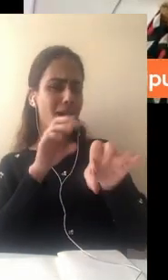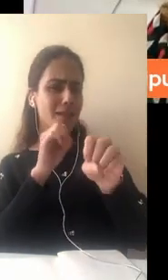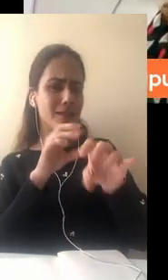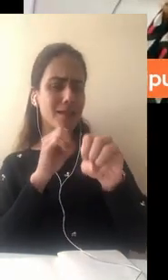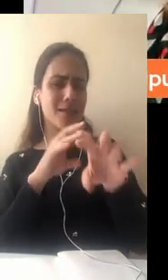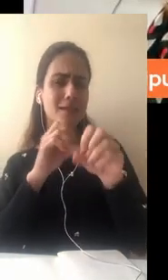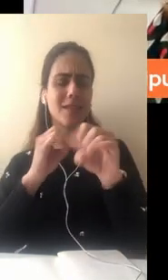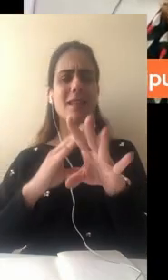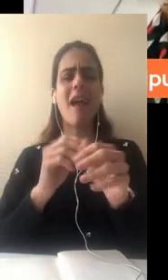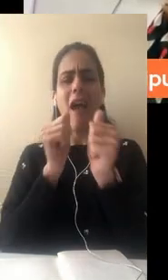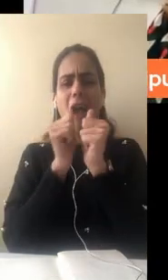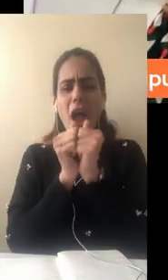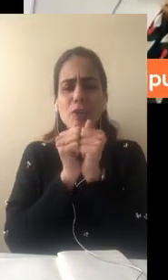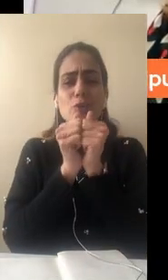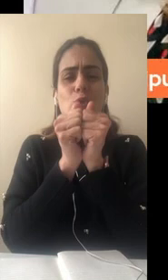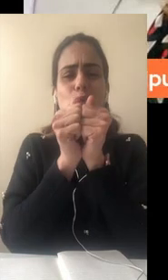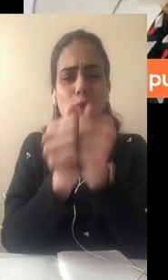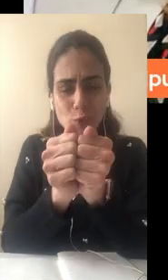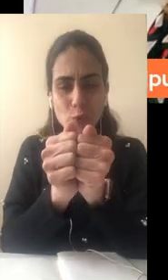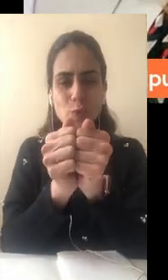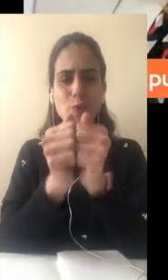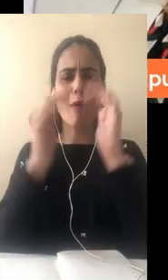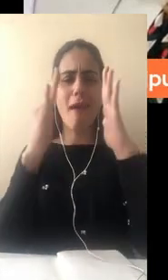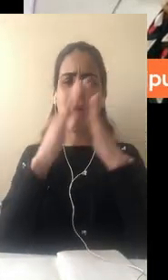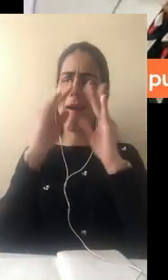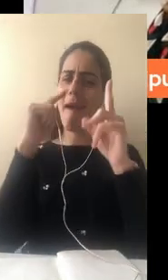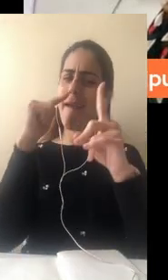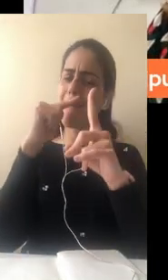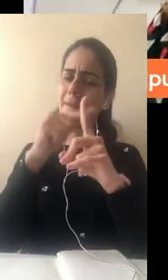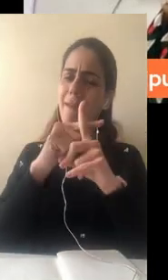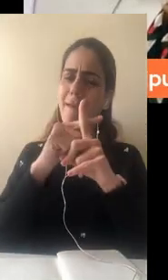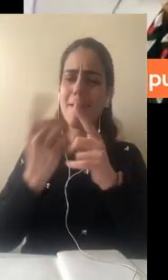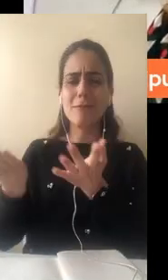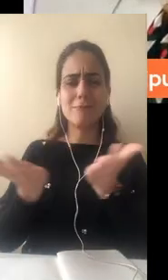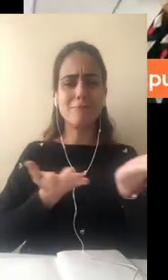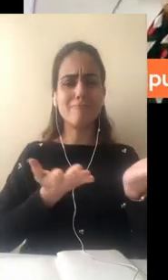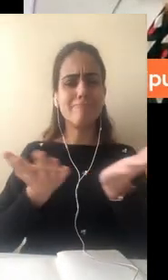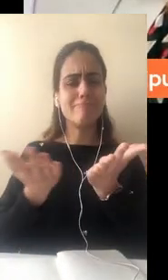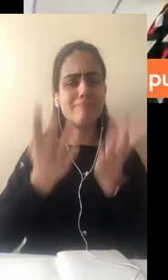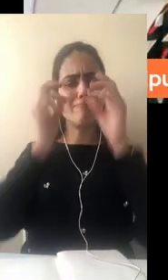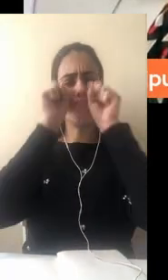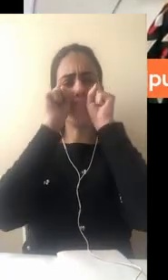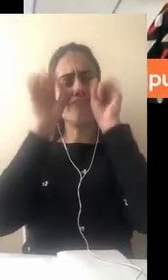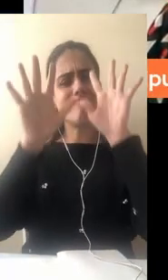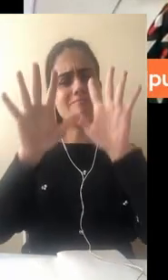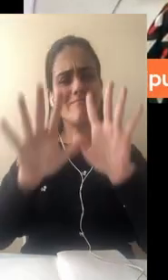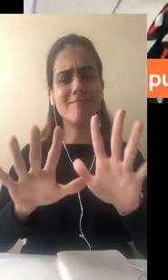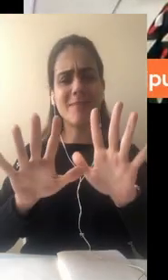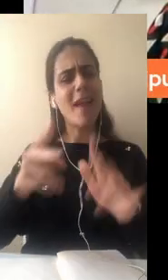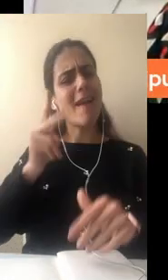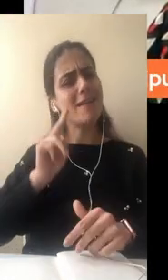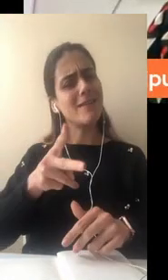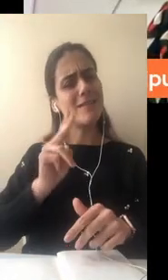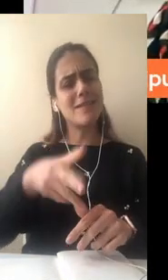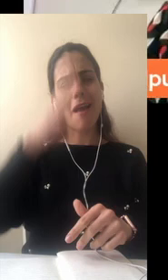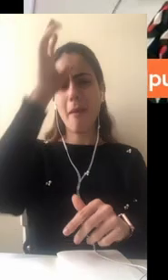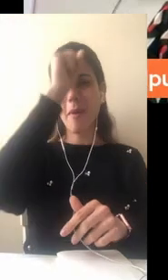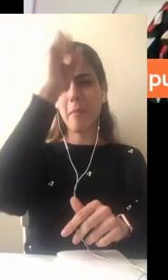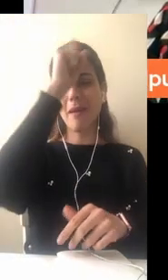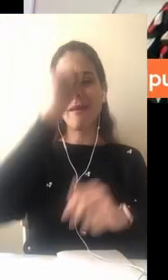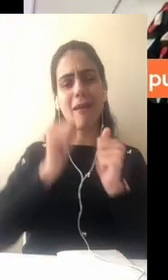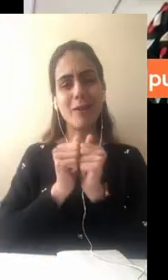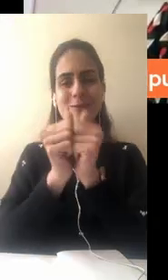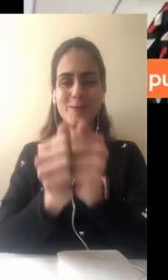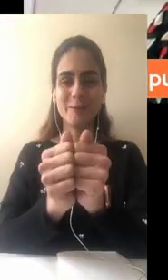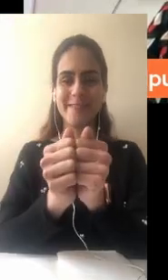conversar, ensinar e estar junto com a minha comunidade de fé, servindo, abençoando e sempre aprendendo